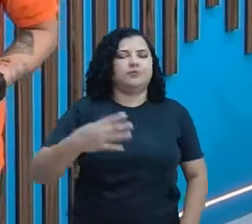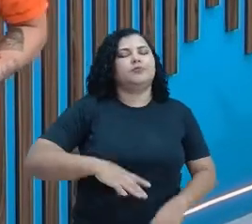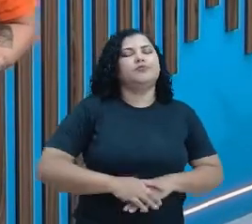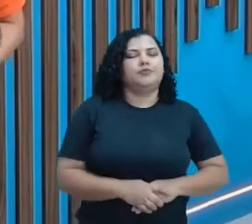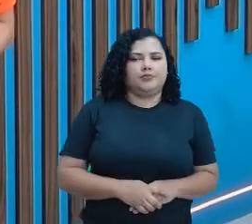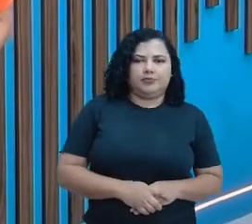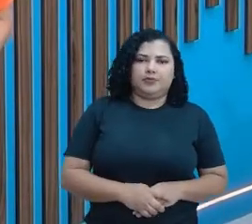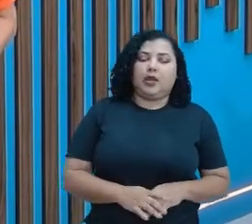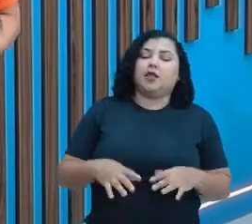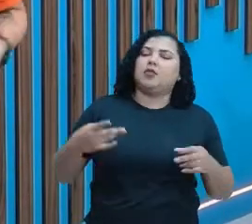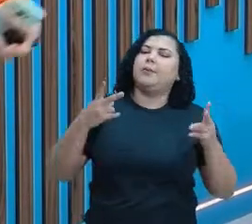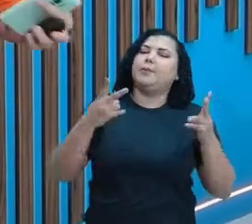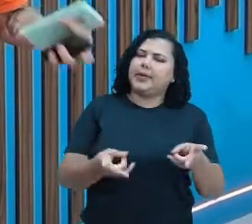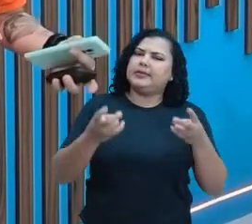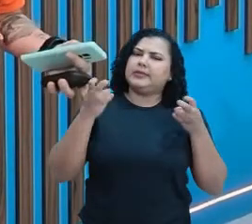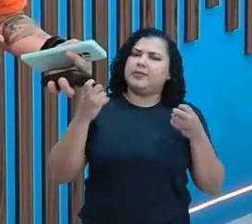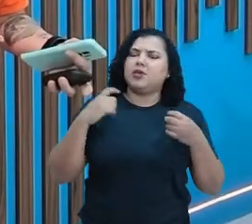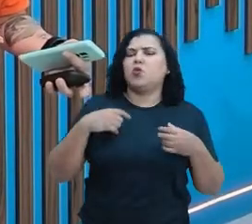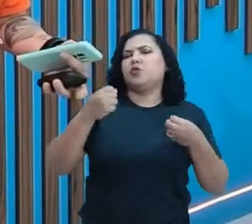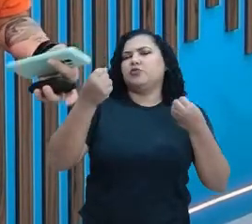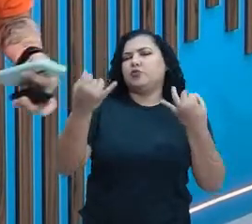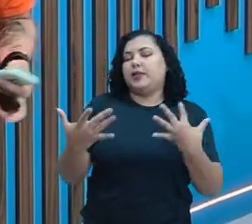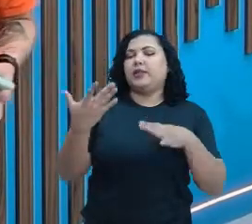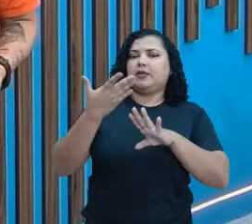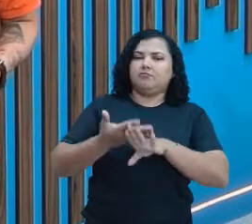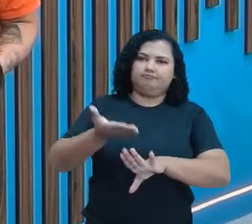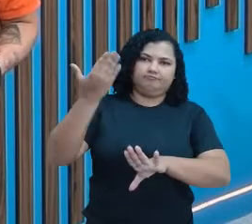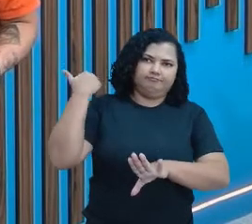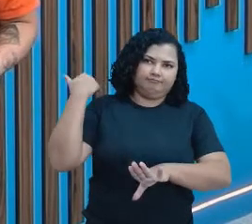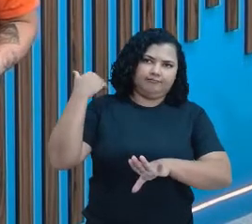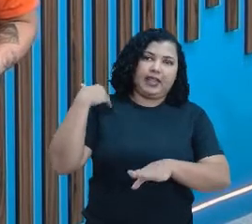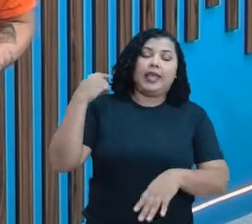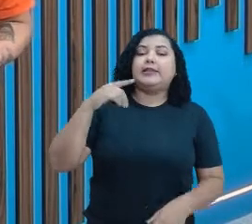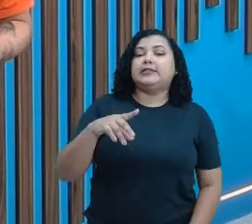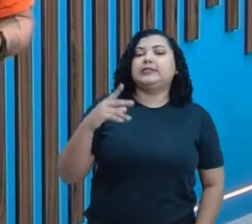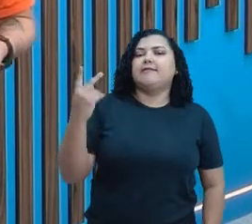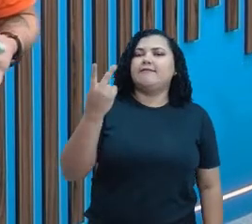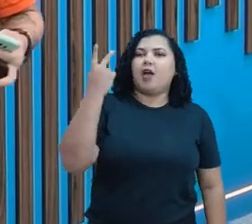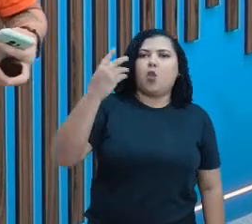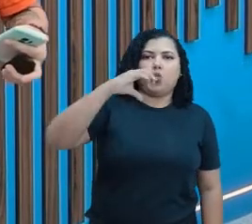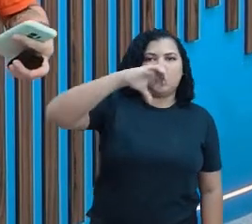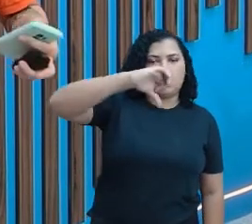9,04. Então, perceba que aquilo que eu falei anteriormente, esse valor aí de